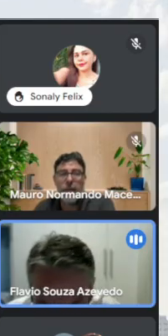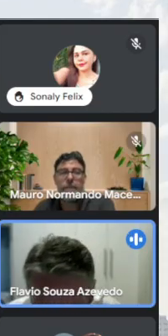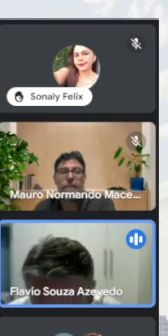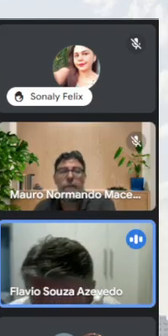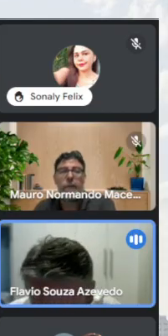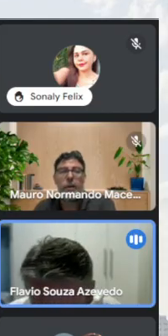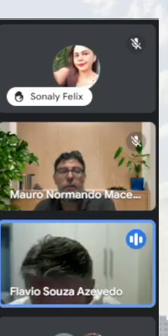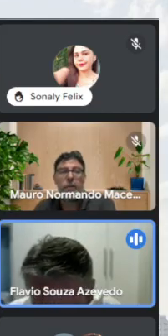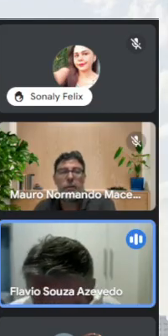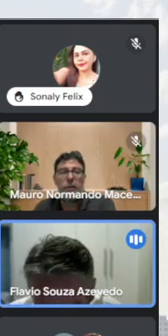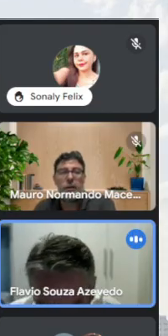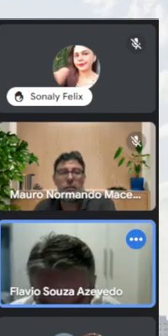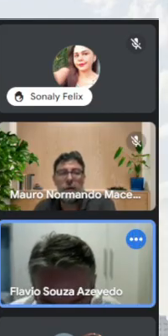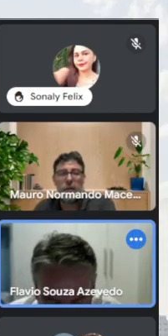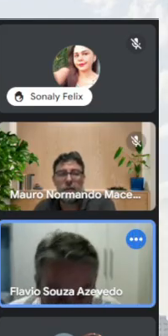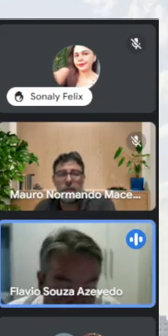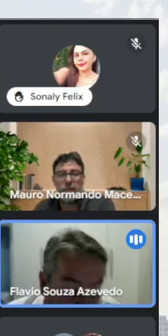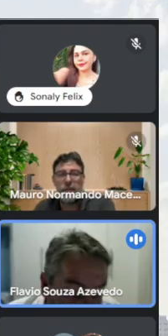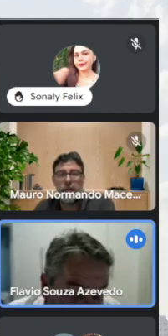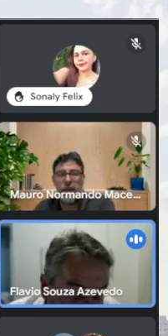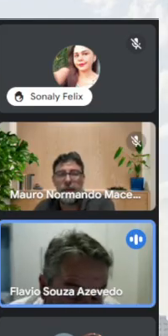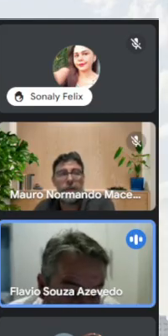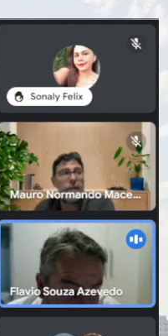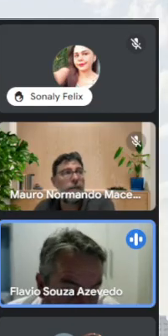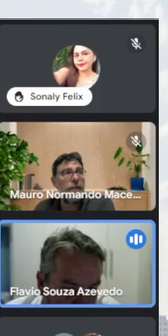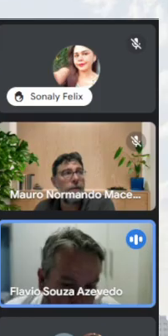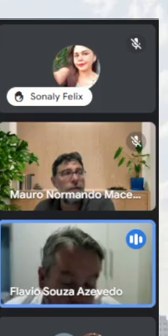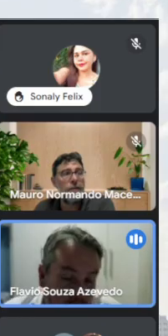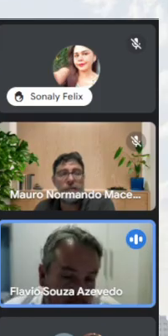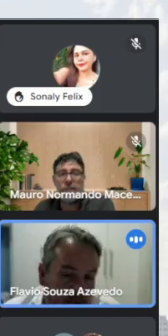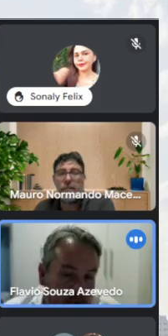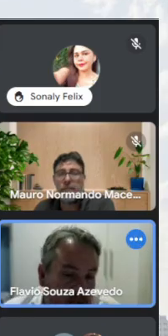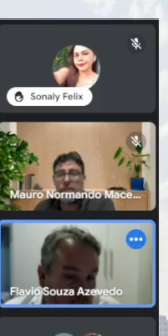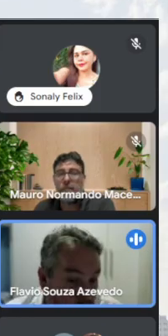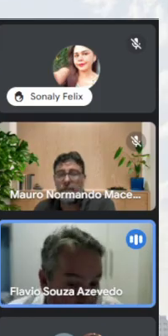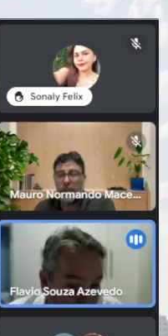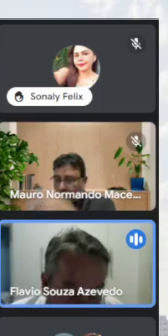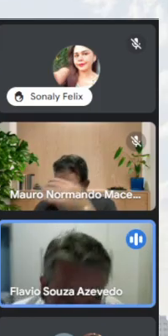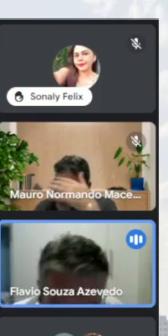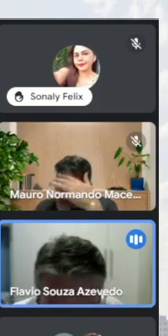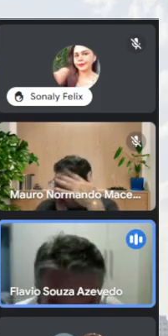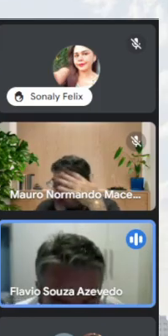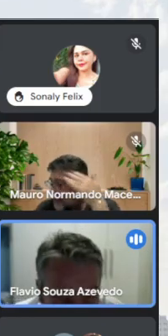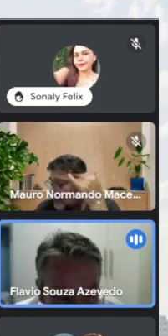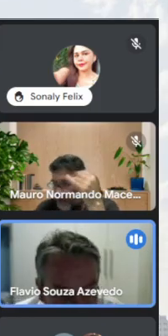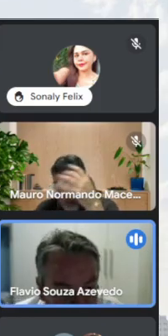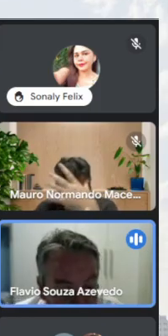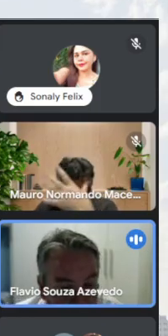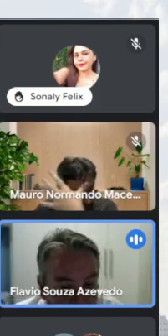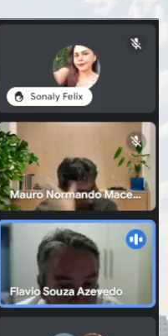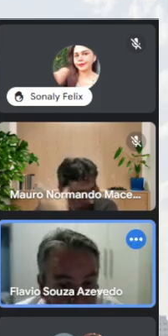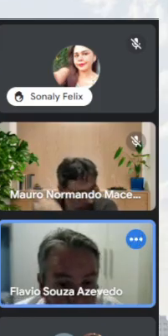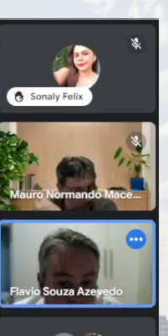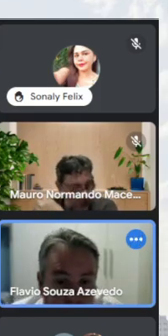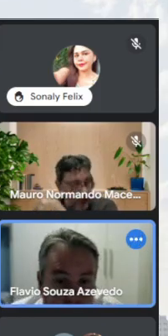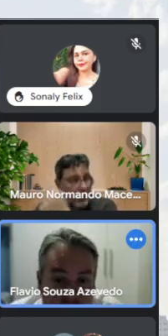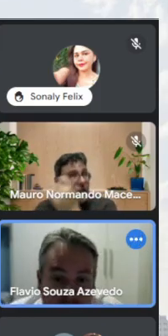tipo de estruturas. Então, eu não me atentei a essa questão que você